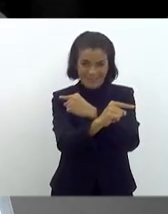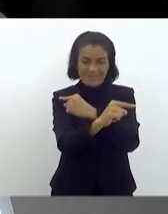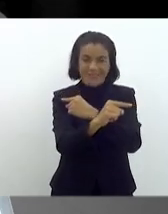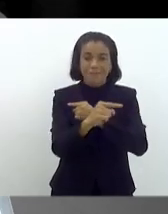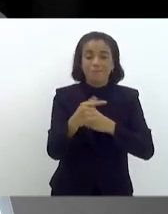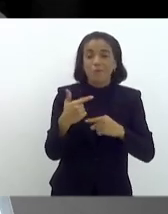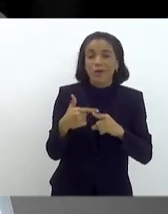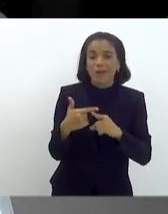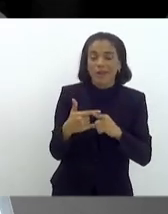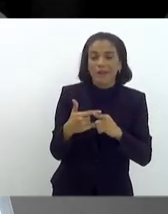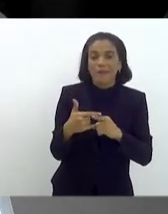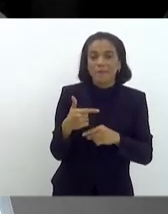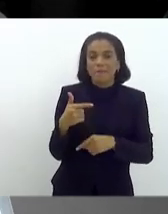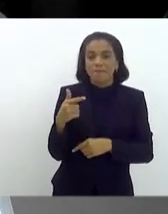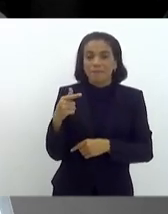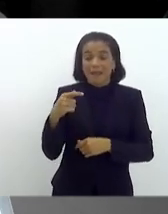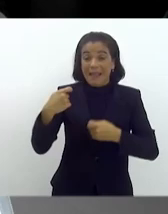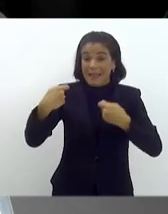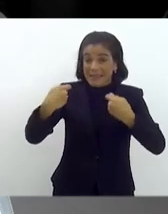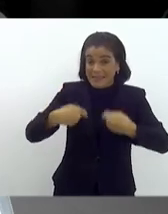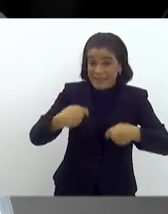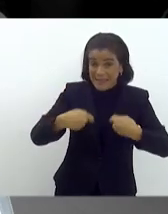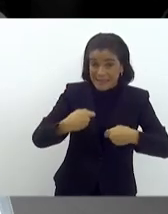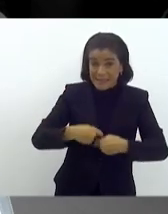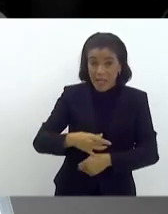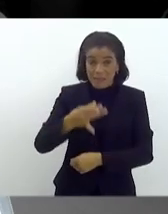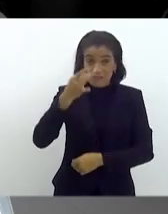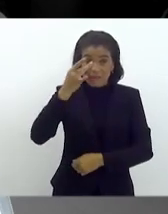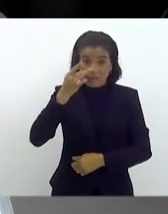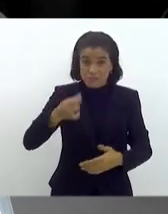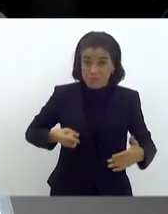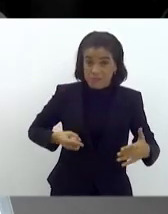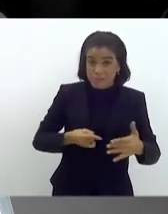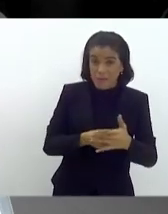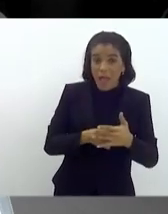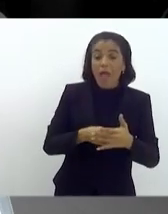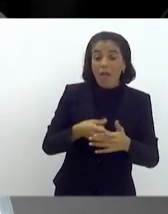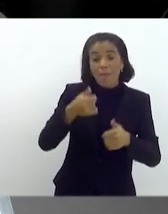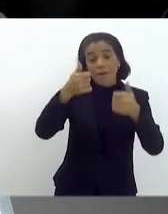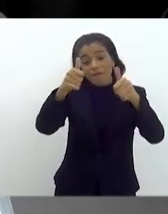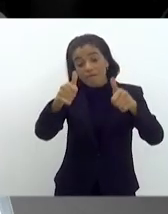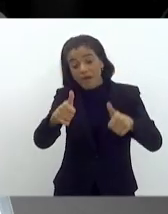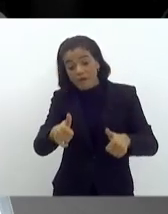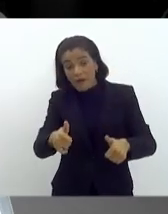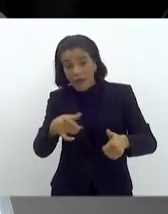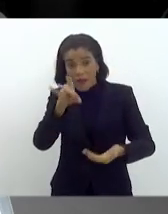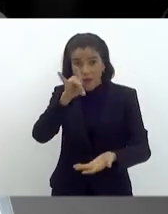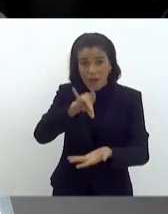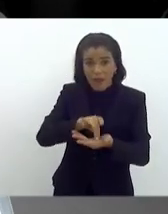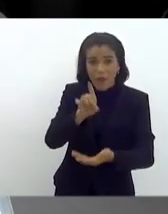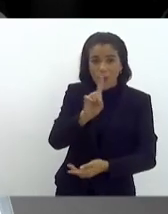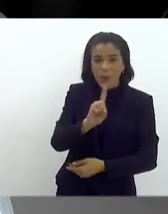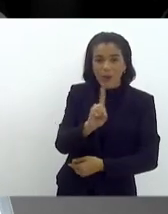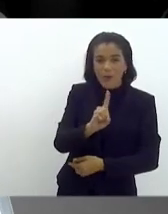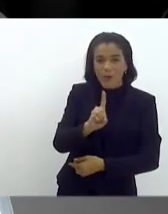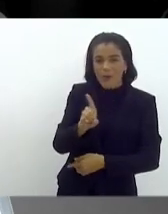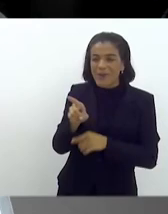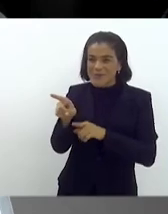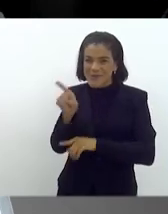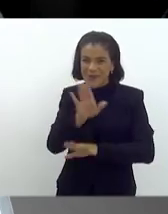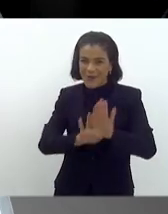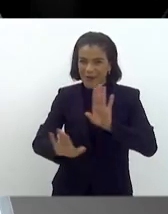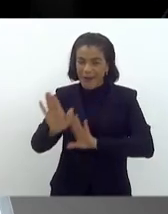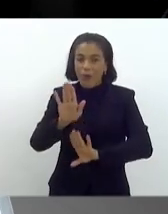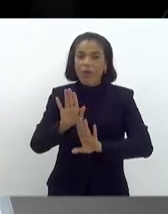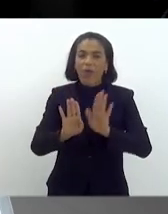encontro uma outra porque a necessidade de comparecimento pessoal é justamente vai verificar autenticidade e o seu receio é justamente